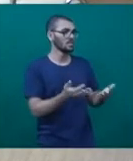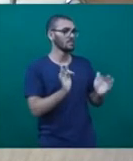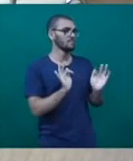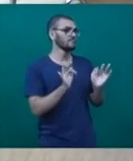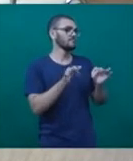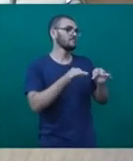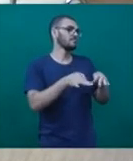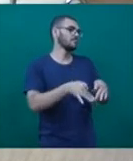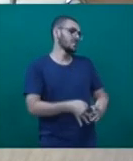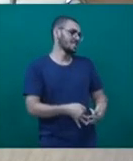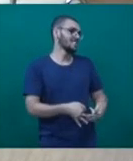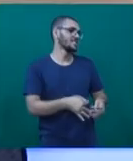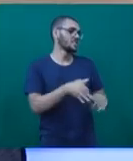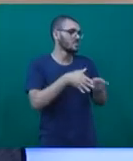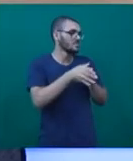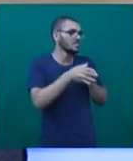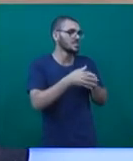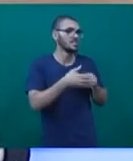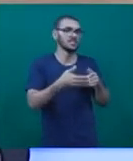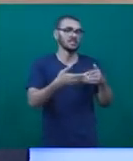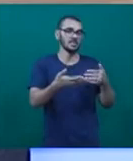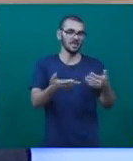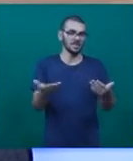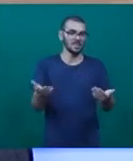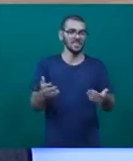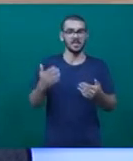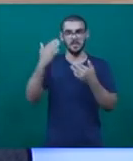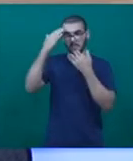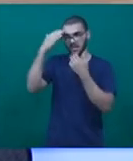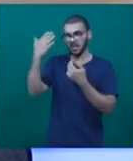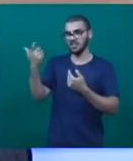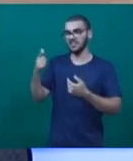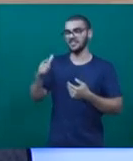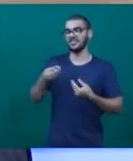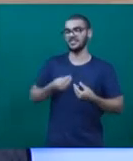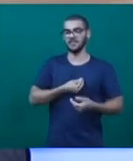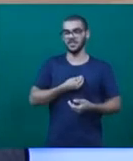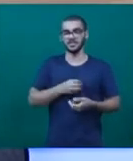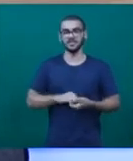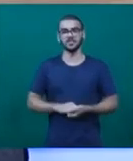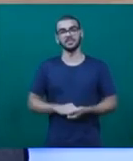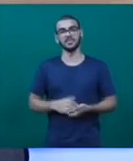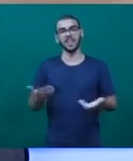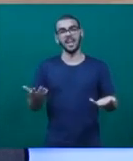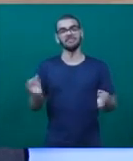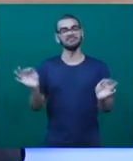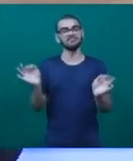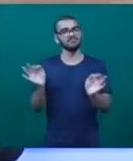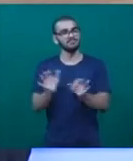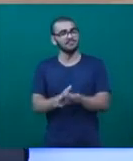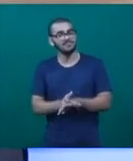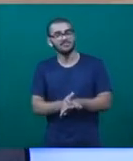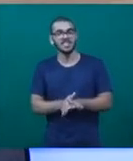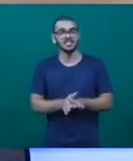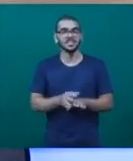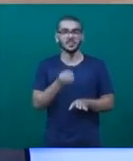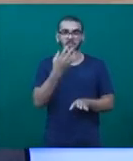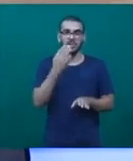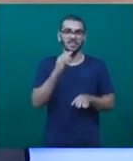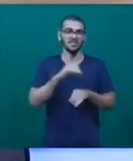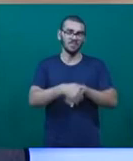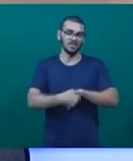nosso TV Notícias de hoje com esse recado aí à comunidade. Guilherme, muito obrigado mais uma vez pela sua participação. Eu agradeço. Nós ficamos por aqui então. Boa noite para você que nos